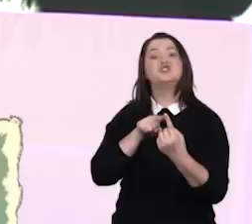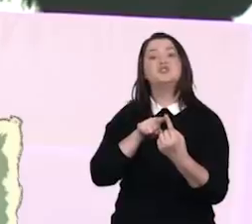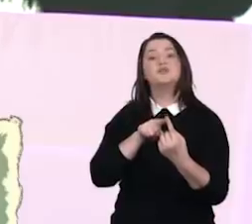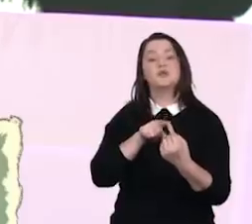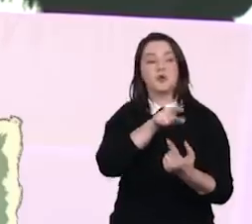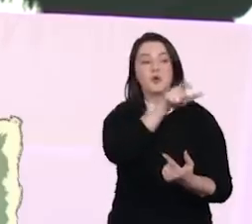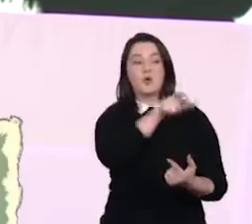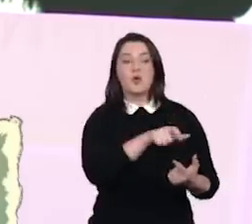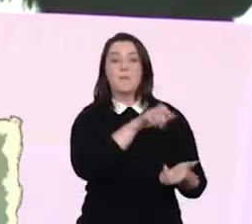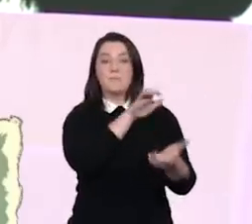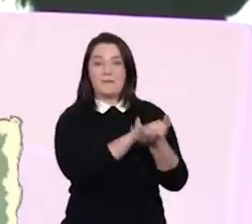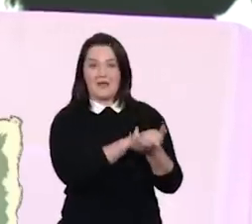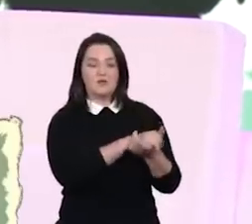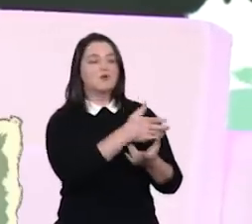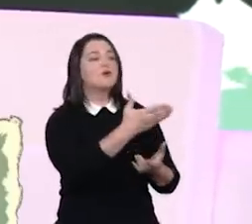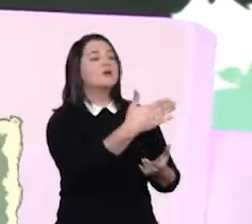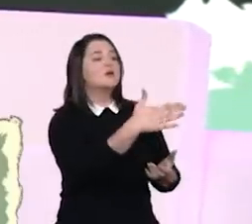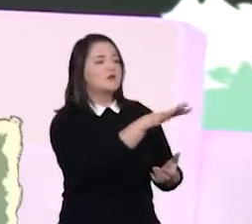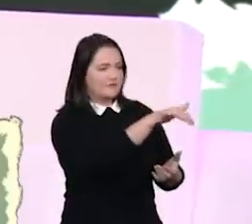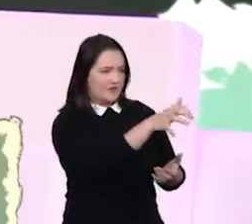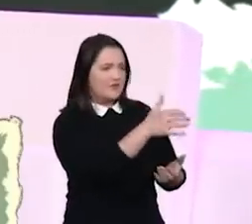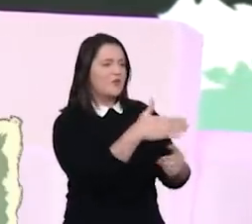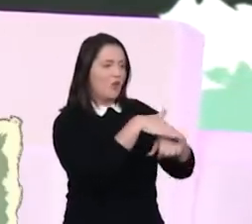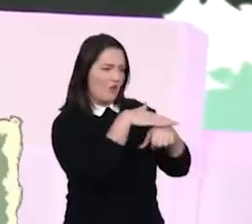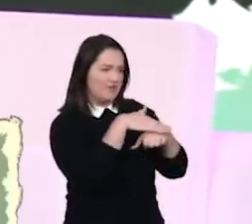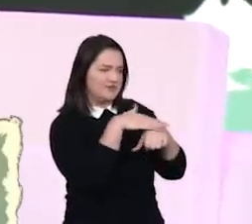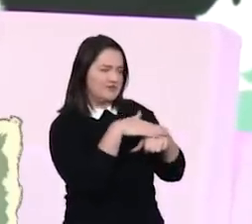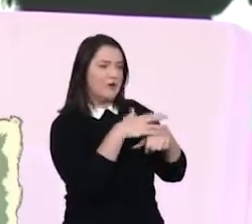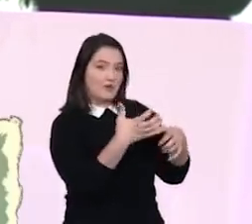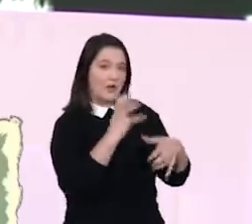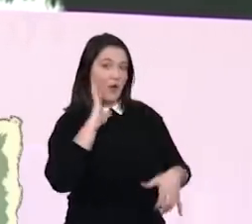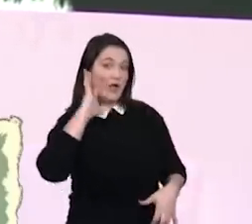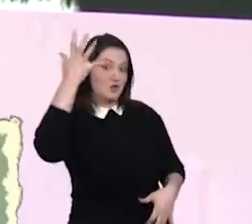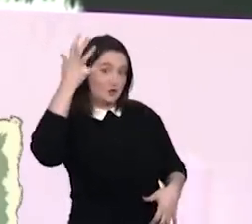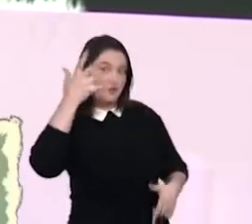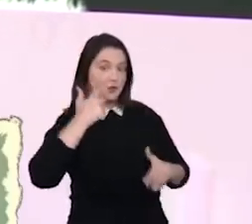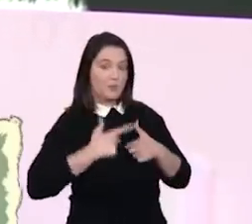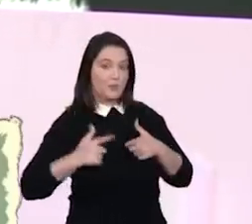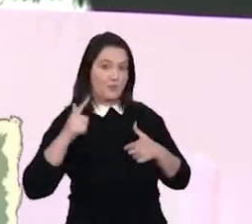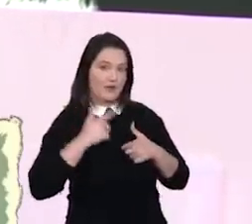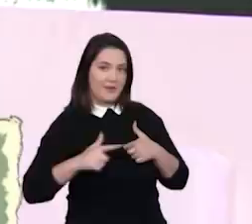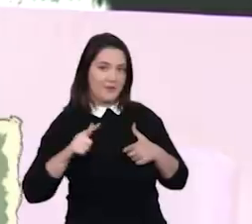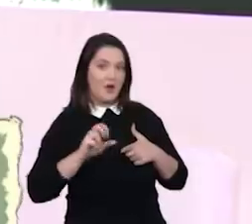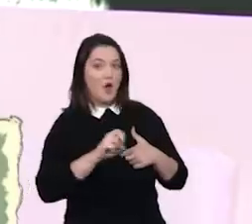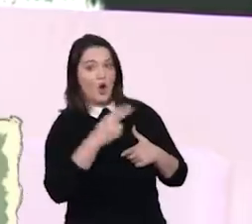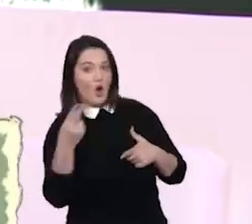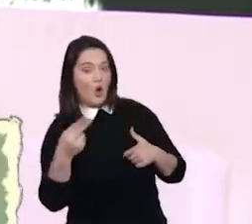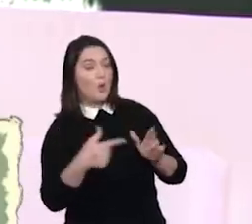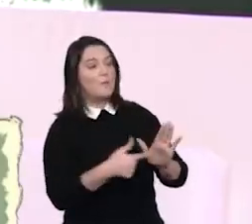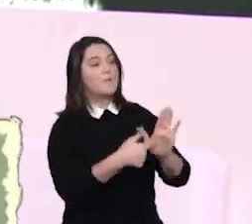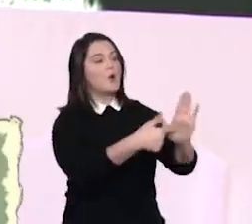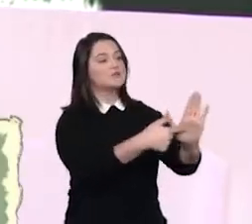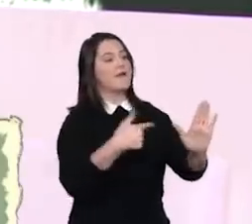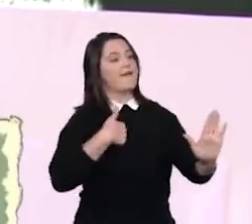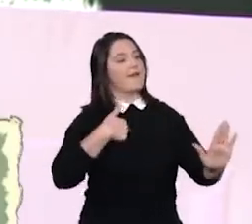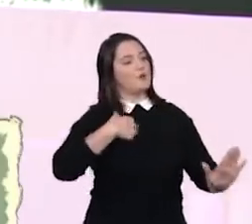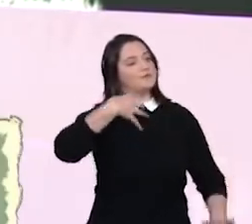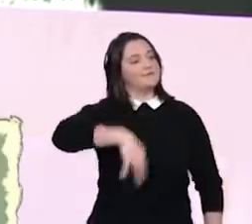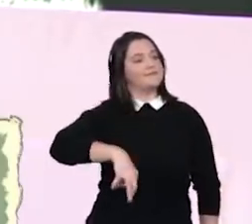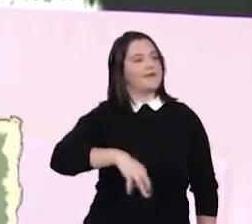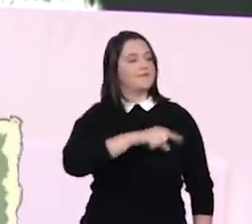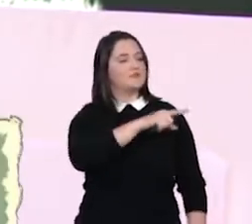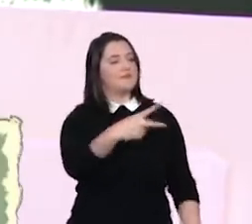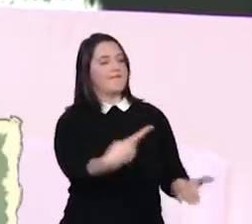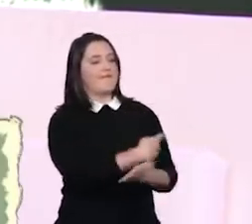objetivo é resolver a questão ou o seu objetivo é mostrar mais uma vez que você tem razão e o seu